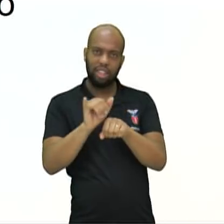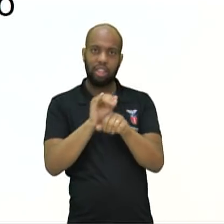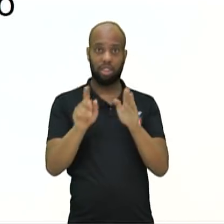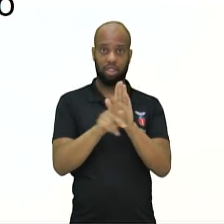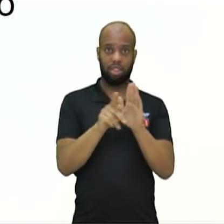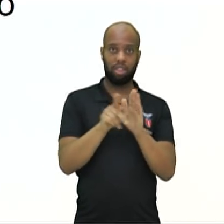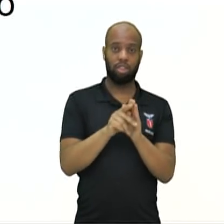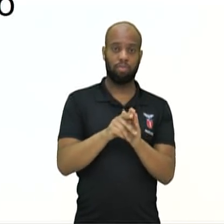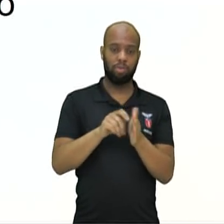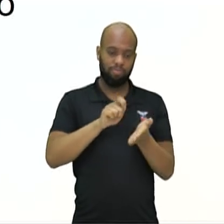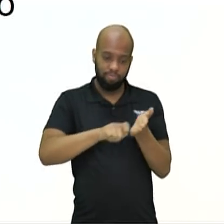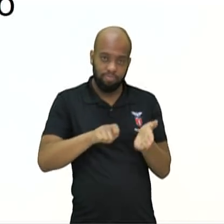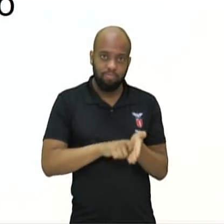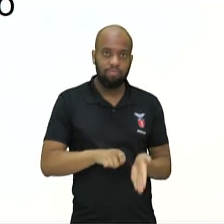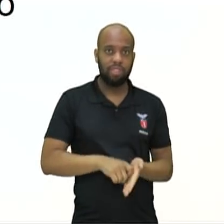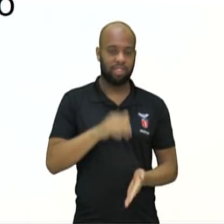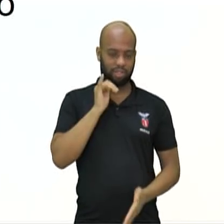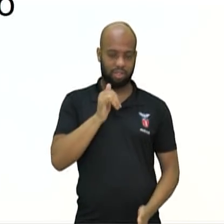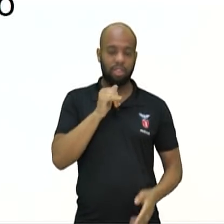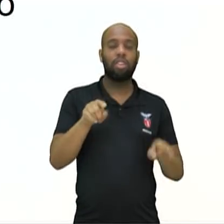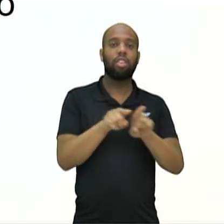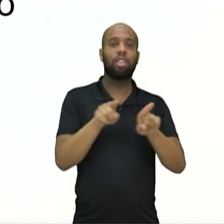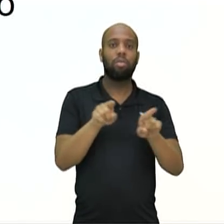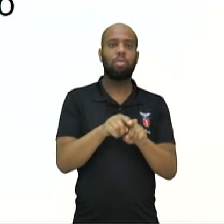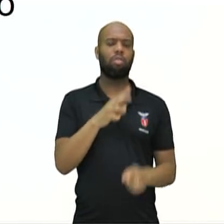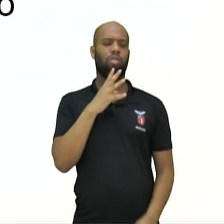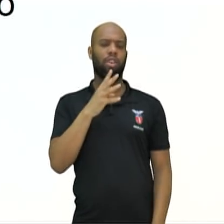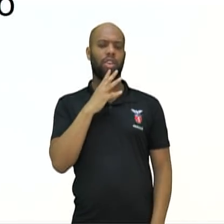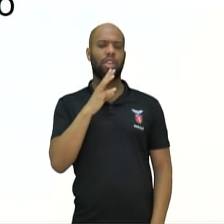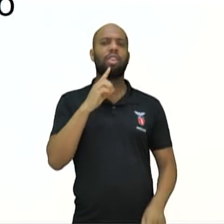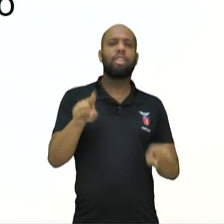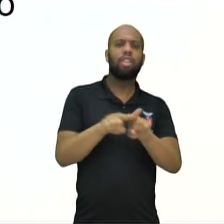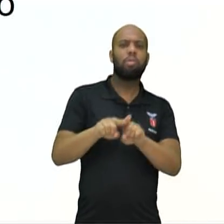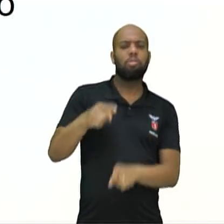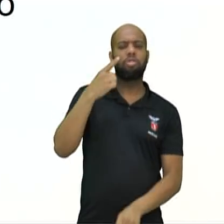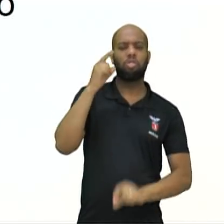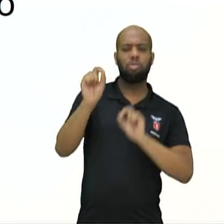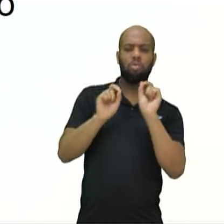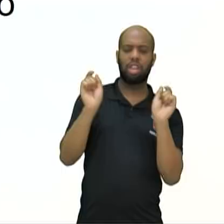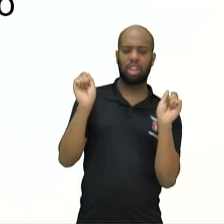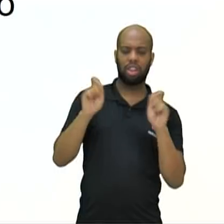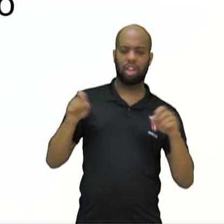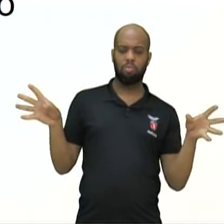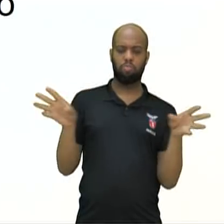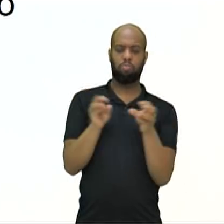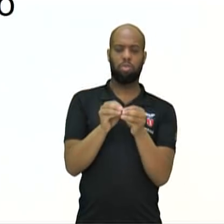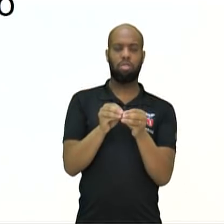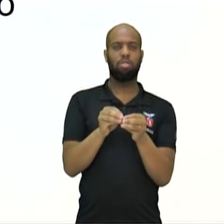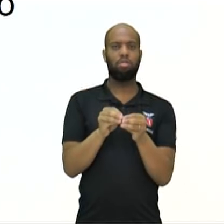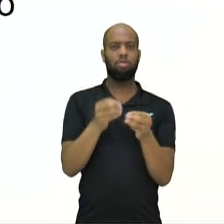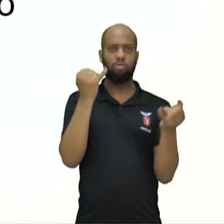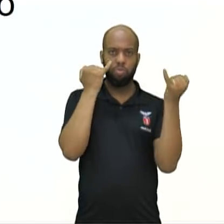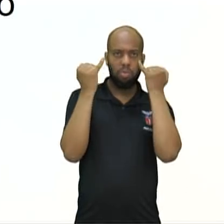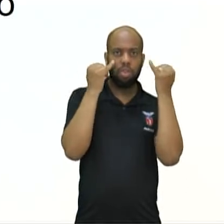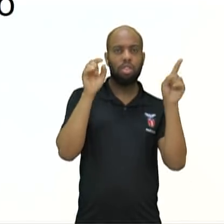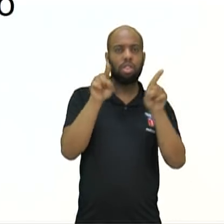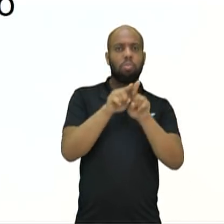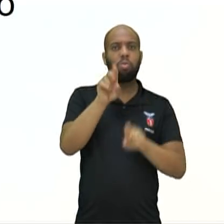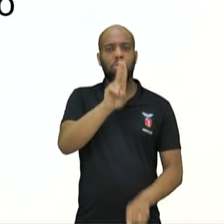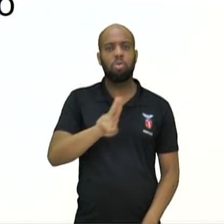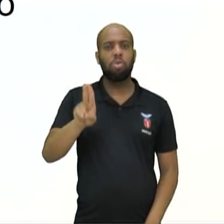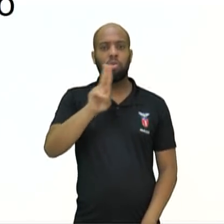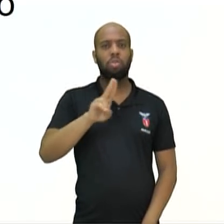narração, conhecer e exercitar a capacidade de sintetizar os fatos e de utilizar o